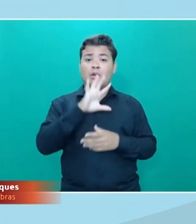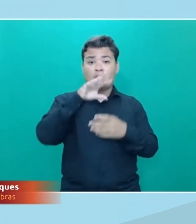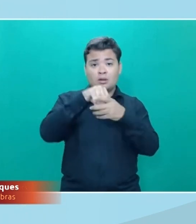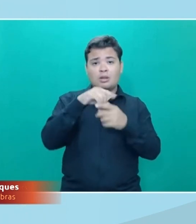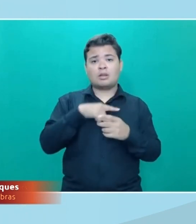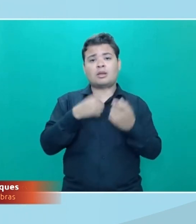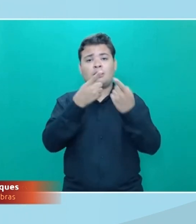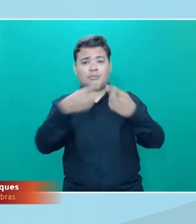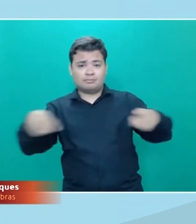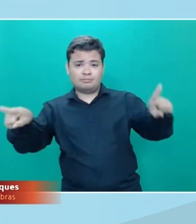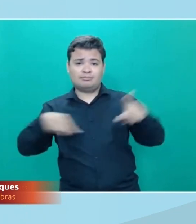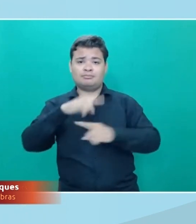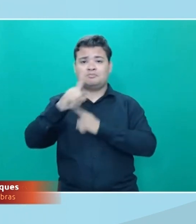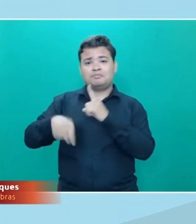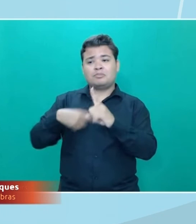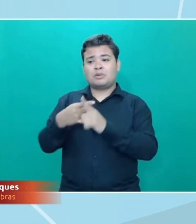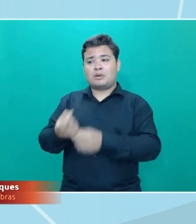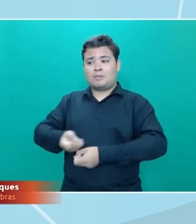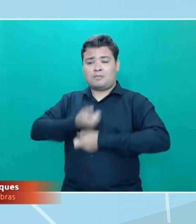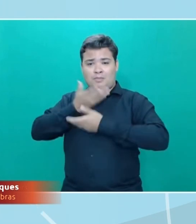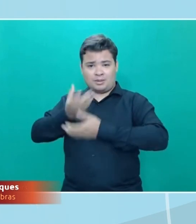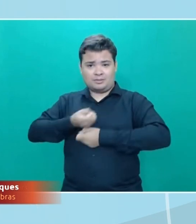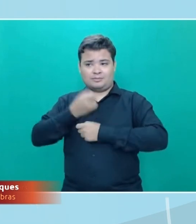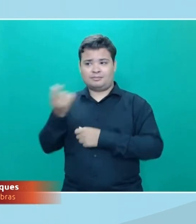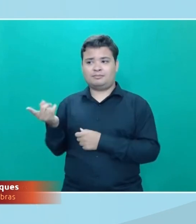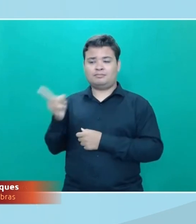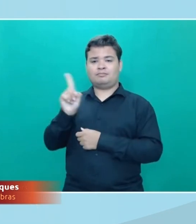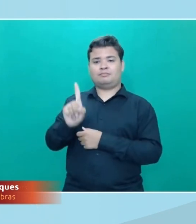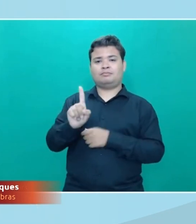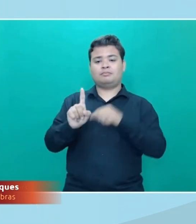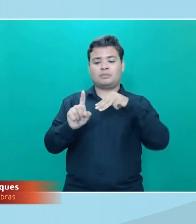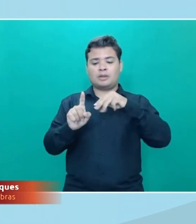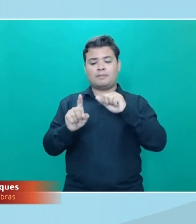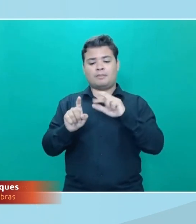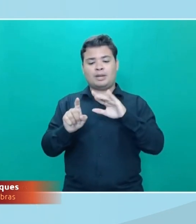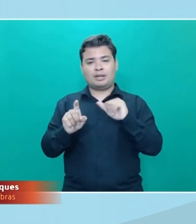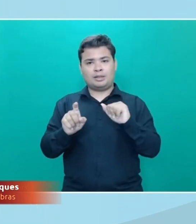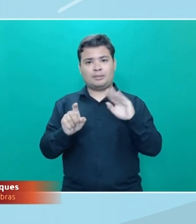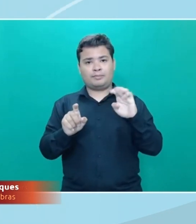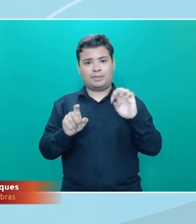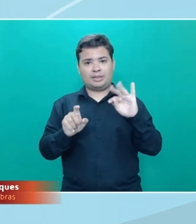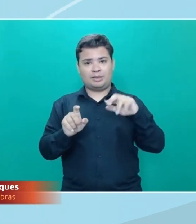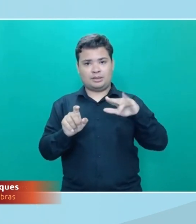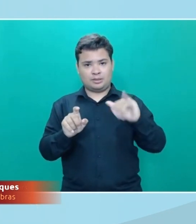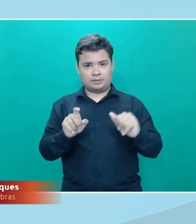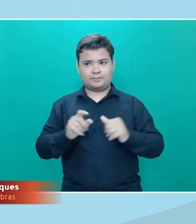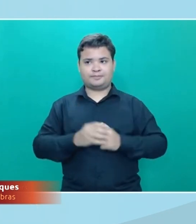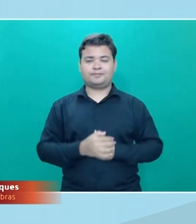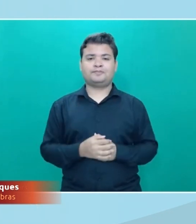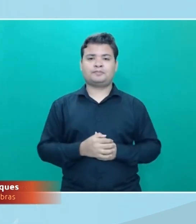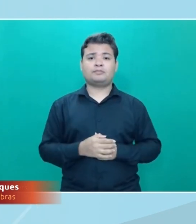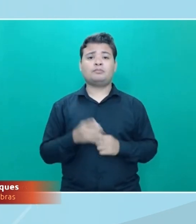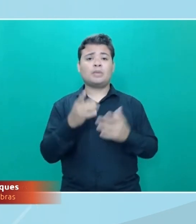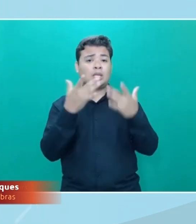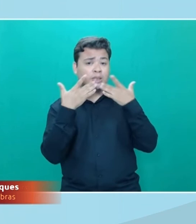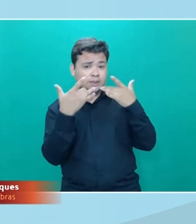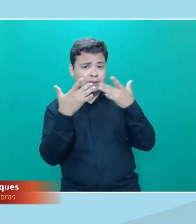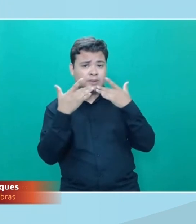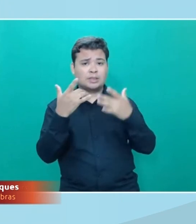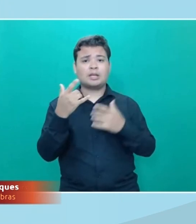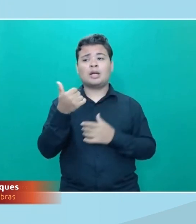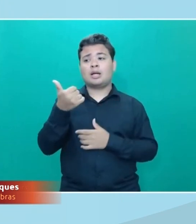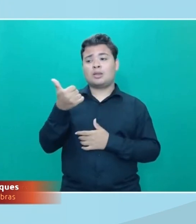e poesias interpretadas pela cantora brasileira Maria Bethânia. O espetáculo integra o 18º Goiânia